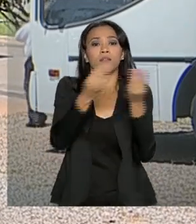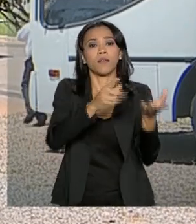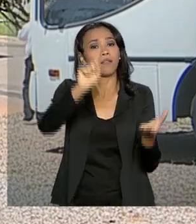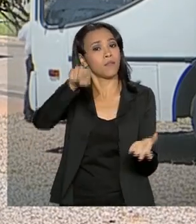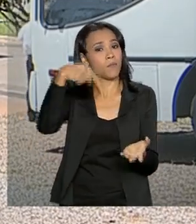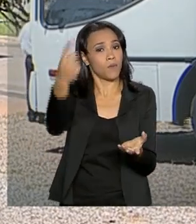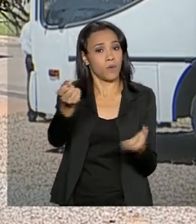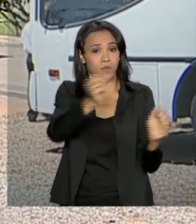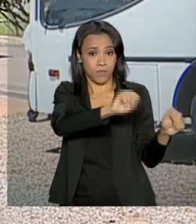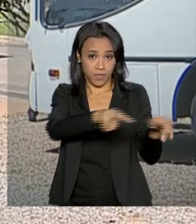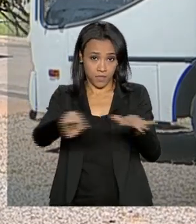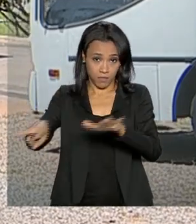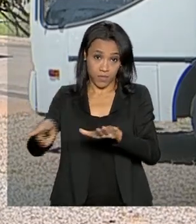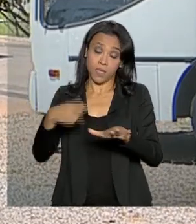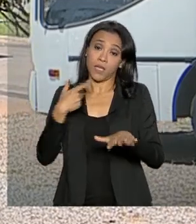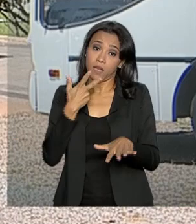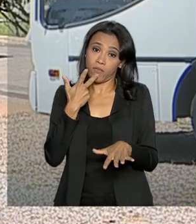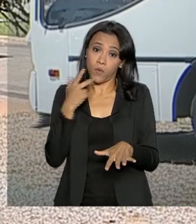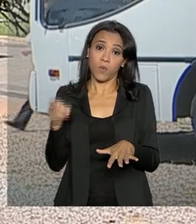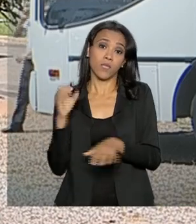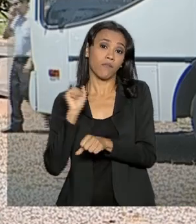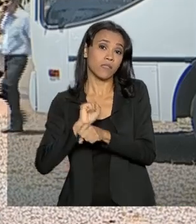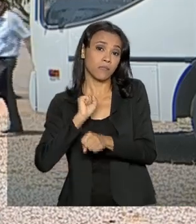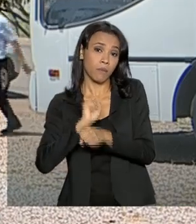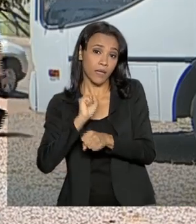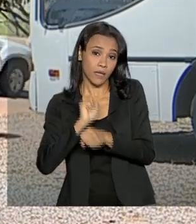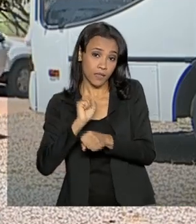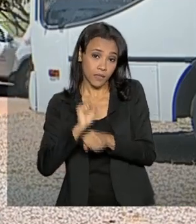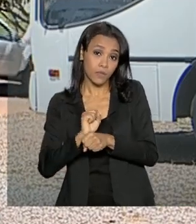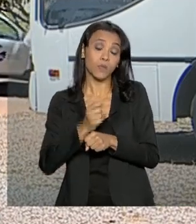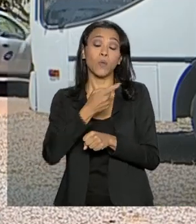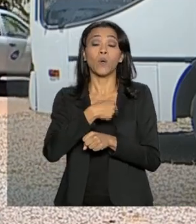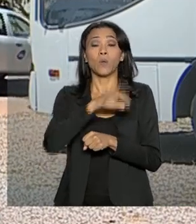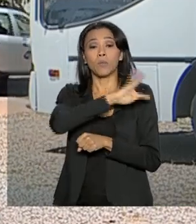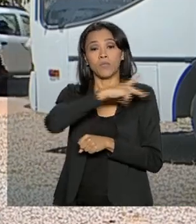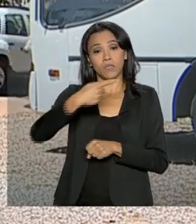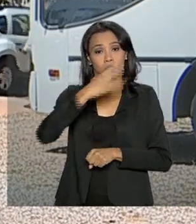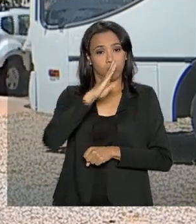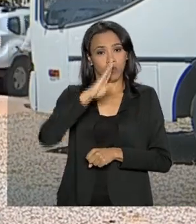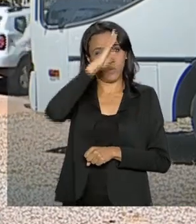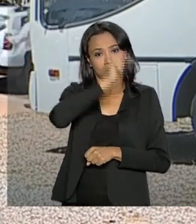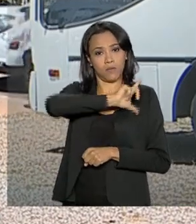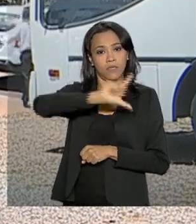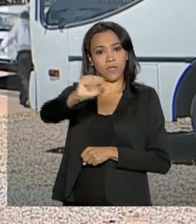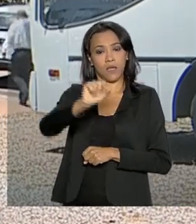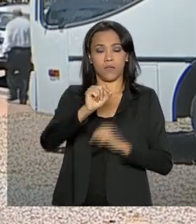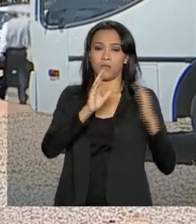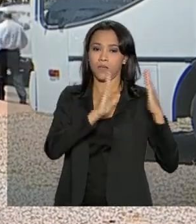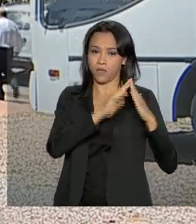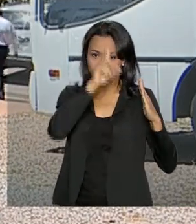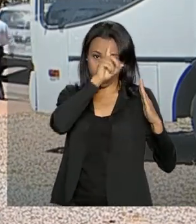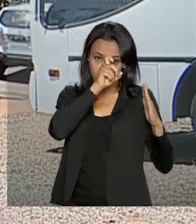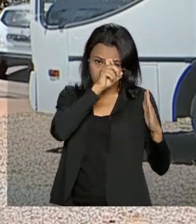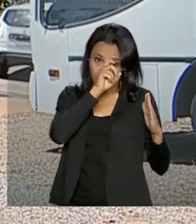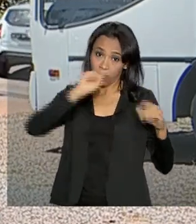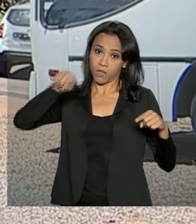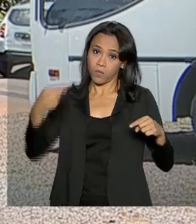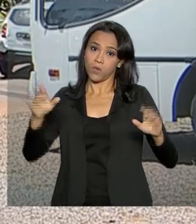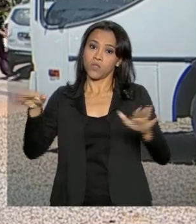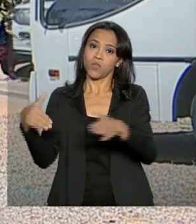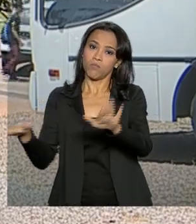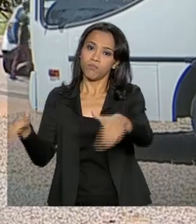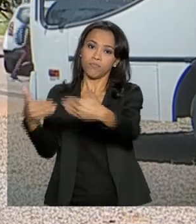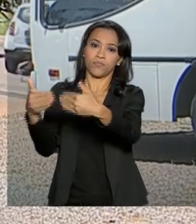semana. Ele disse que aguardava apenas a alta médica do presidente Jair Bolsonaro, que retornou ontem a Brasília e hoje